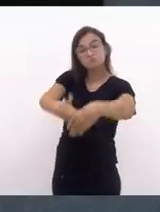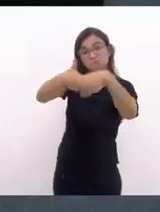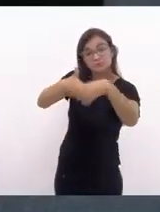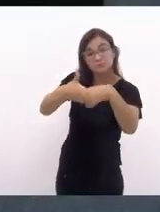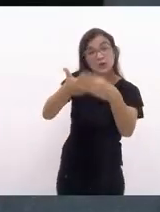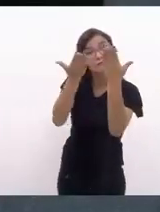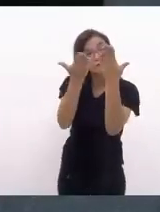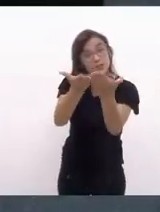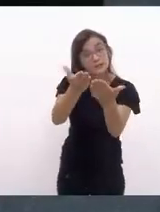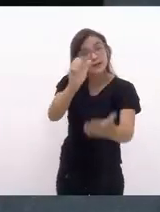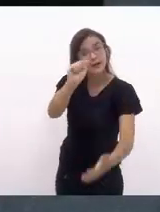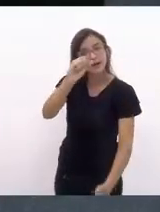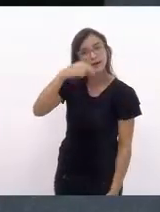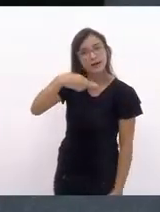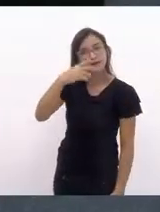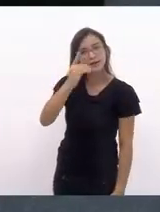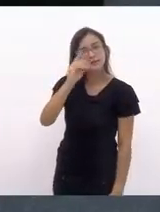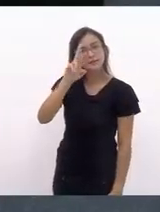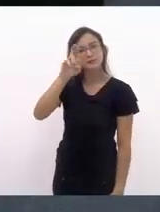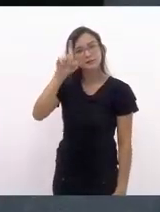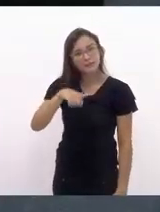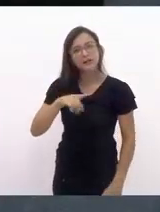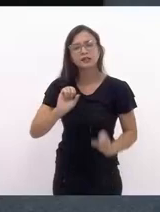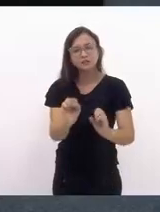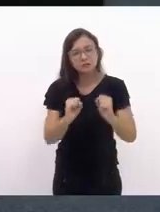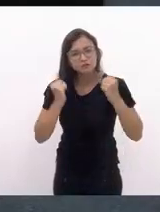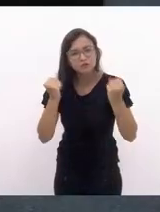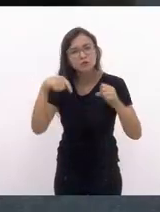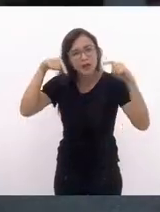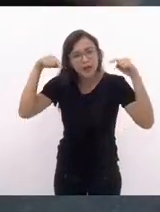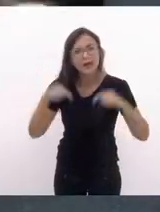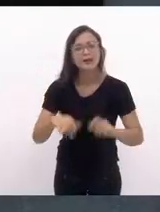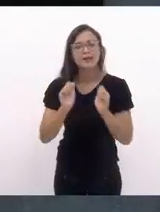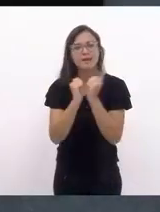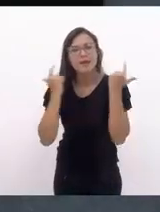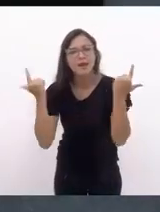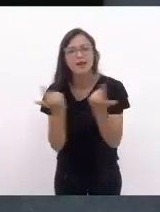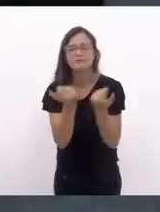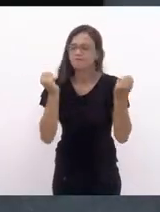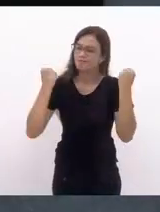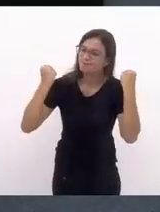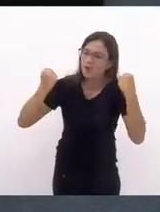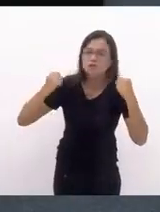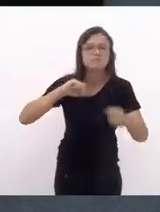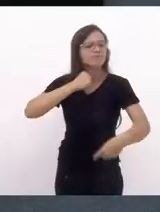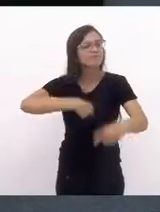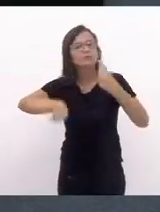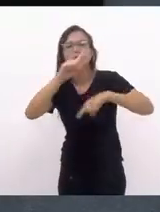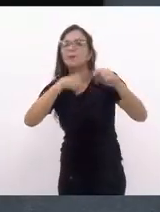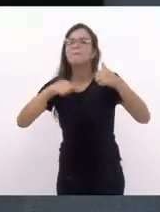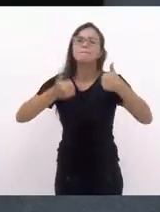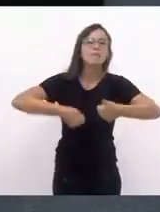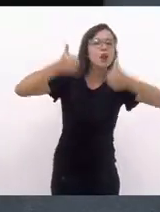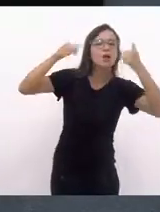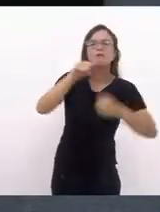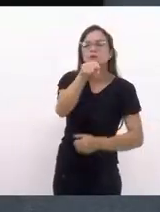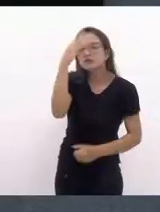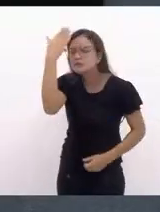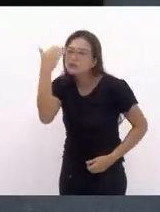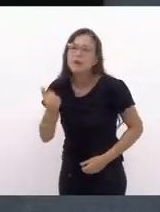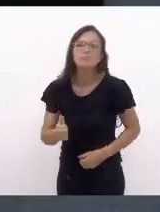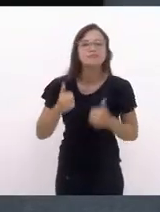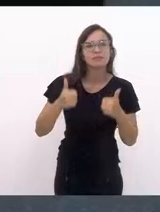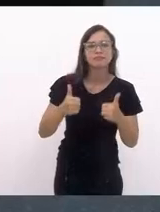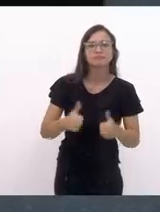especial a vossa excelência que faz com que esse Parlamento Se fortaleça e sabe muito bem dividir todas essas conquistas